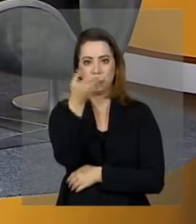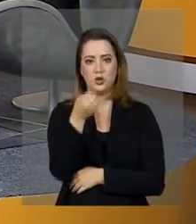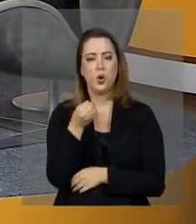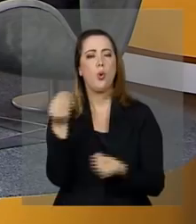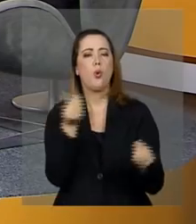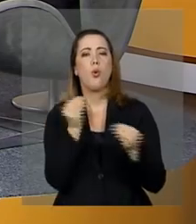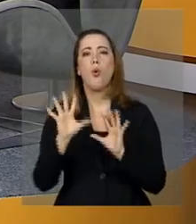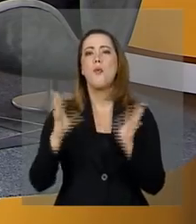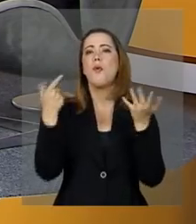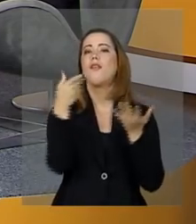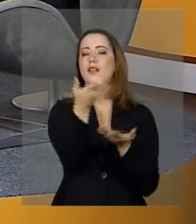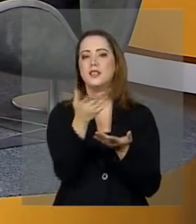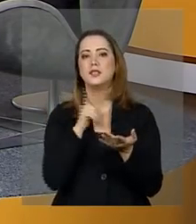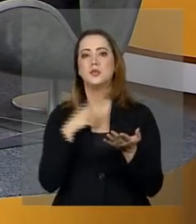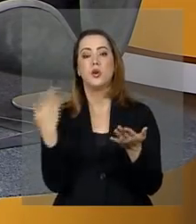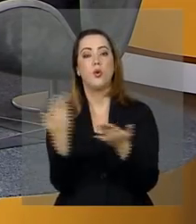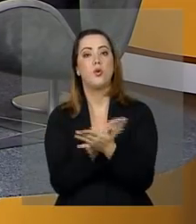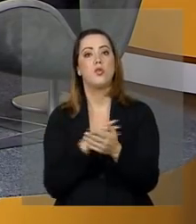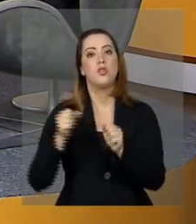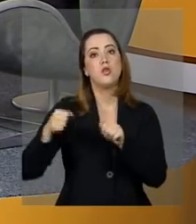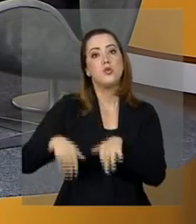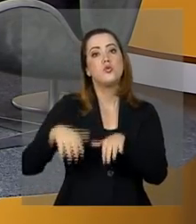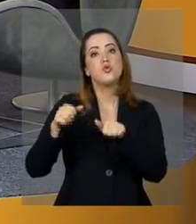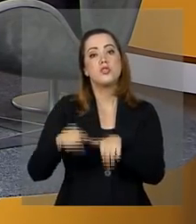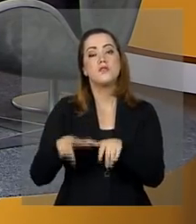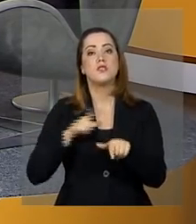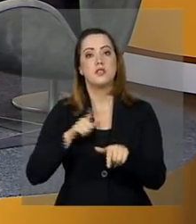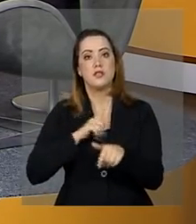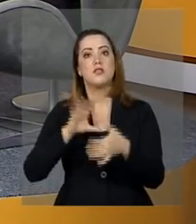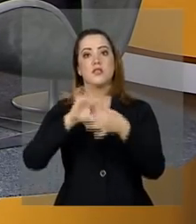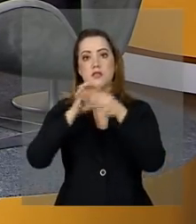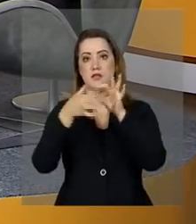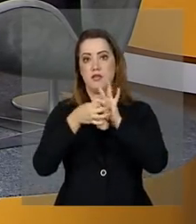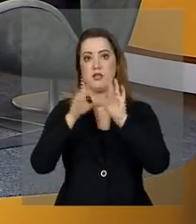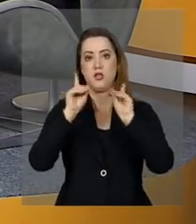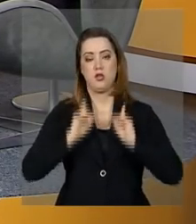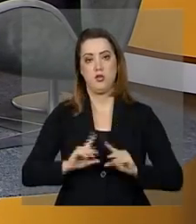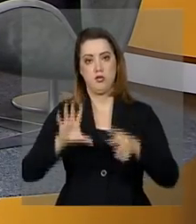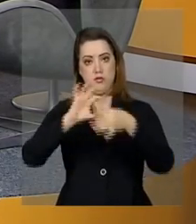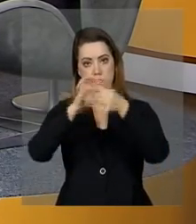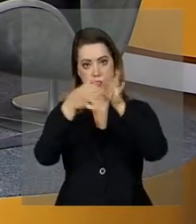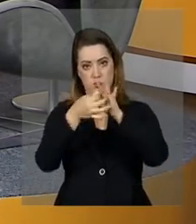por aí, já que o desfile tem um tema, né, as Paralimpíadas e as Olimpíadas?